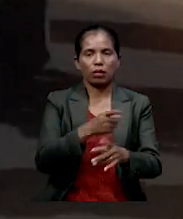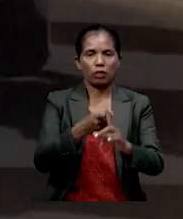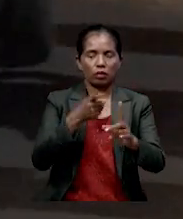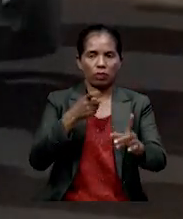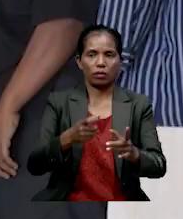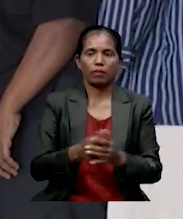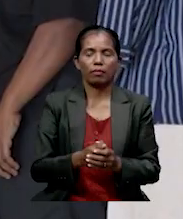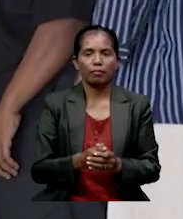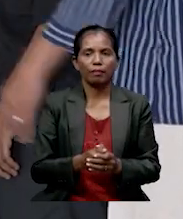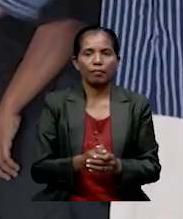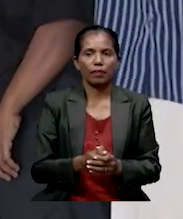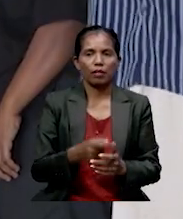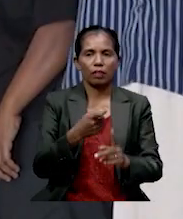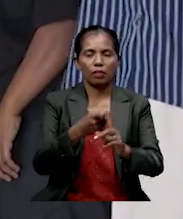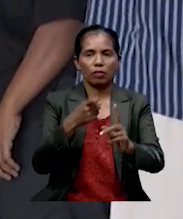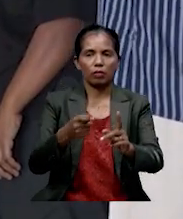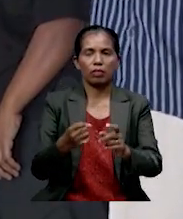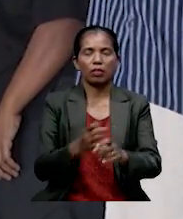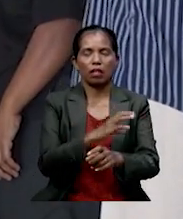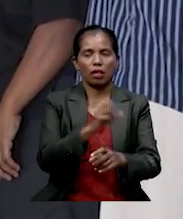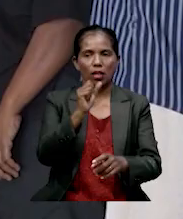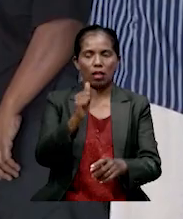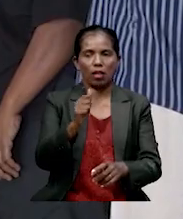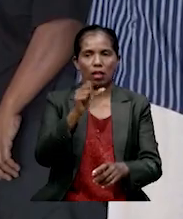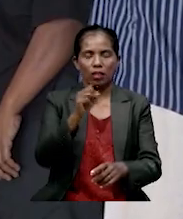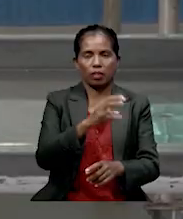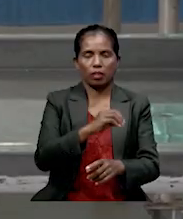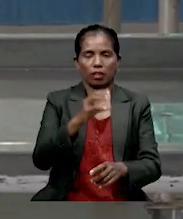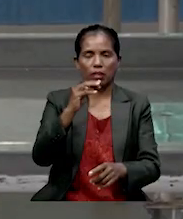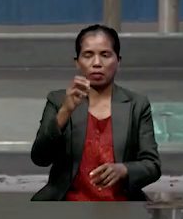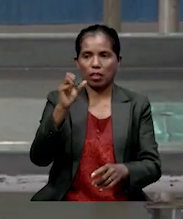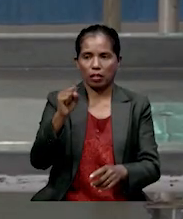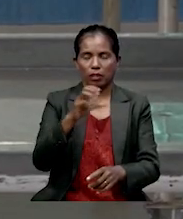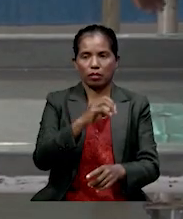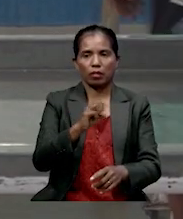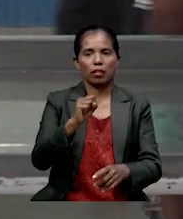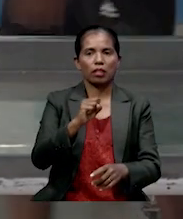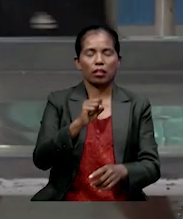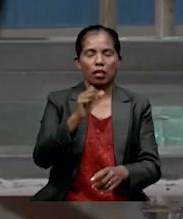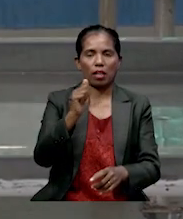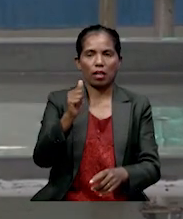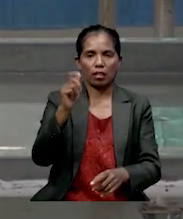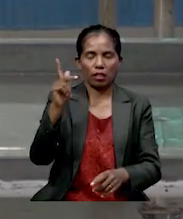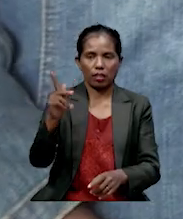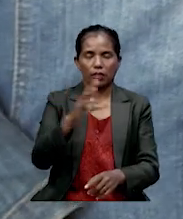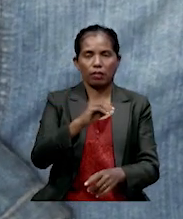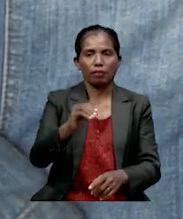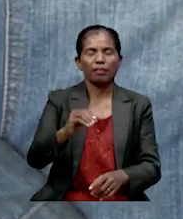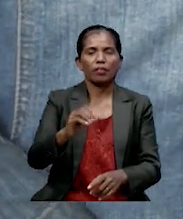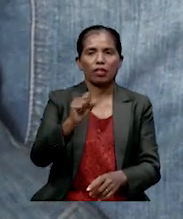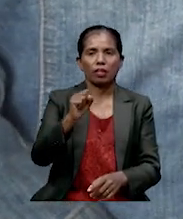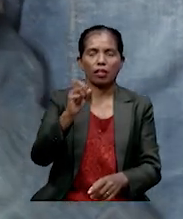geral, composto si inspetor AS, inspetor MS, inspetor AQI, sargento